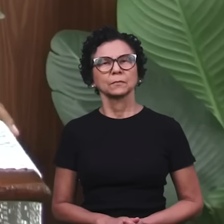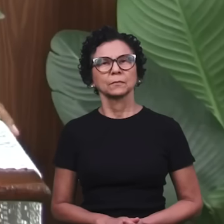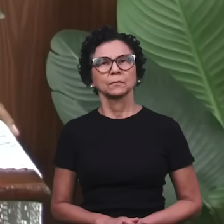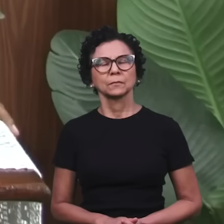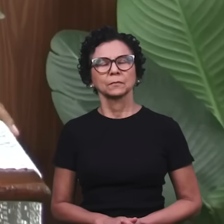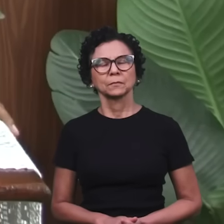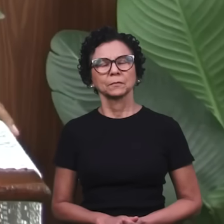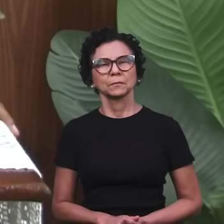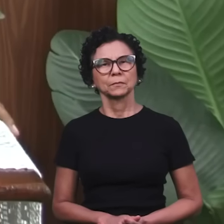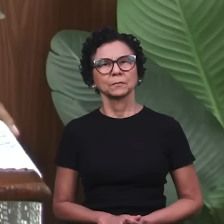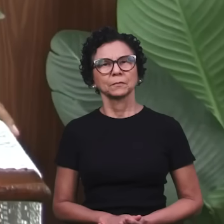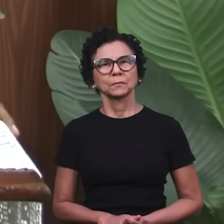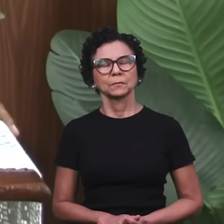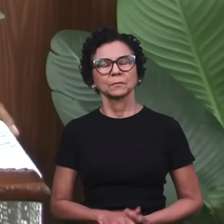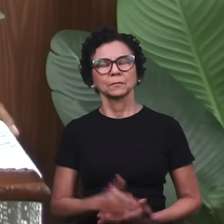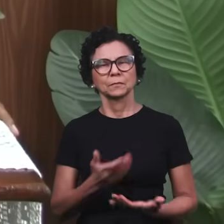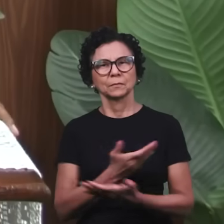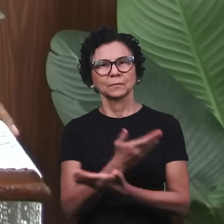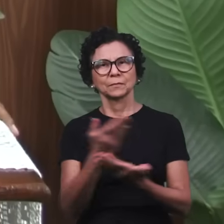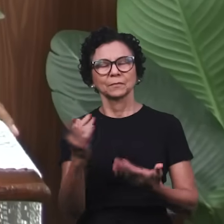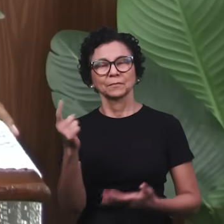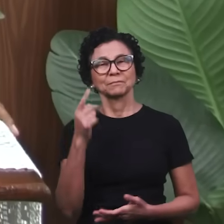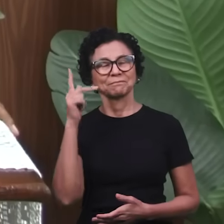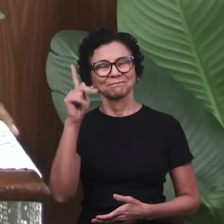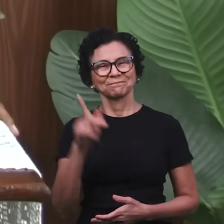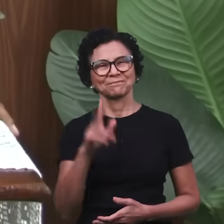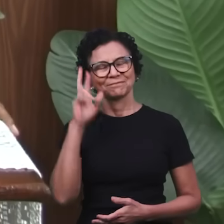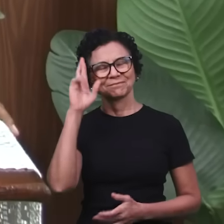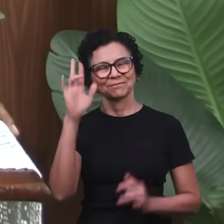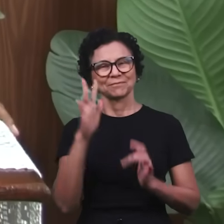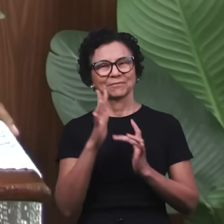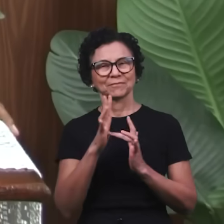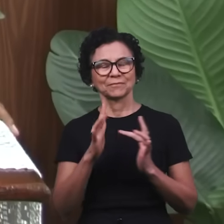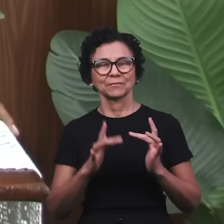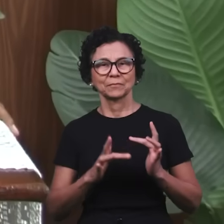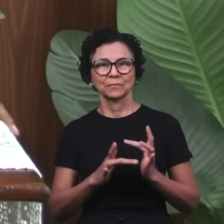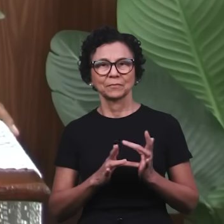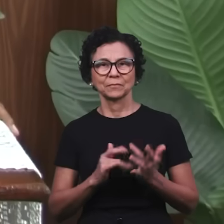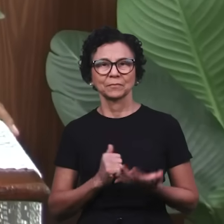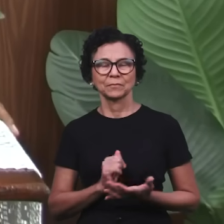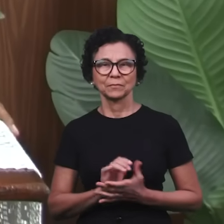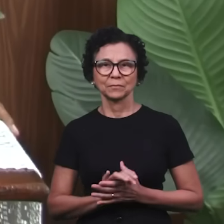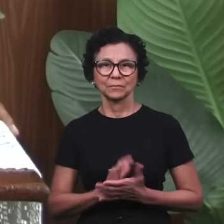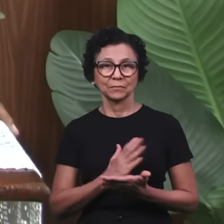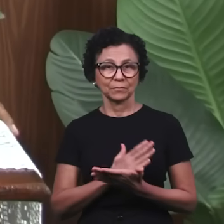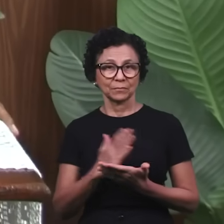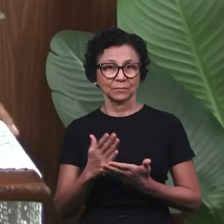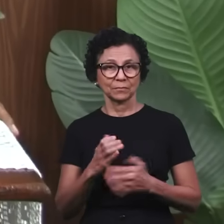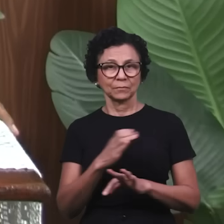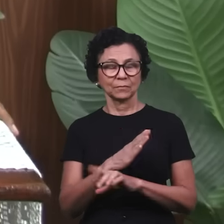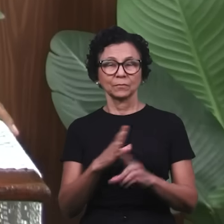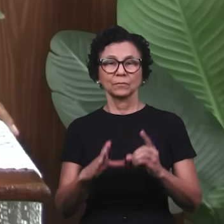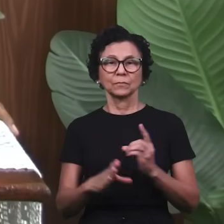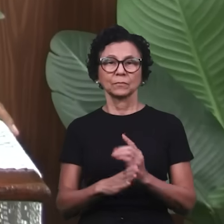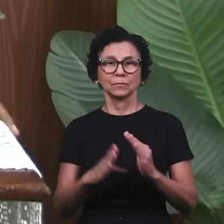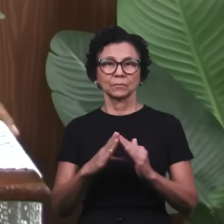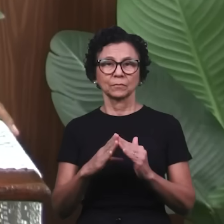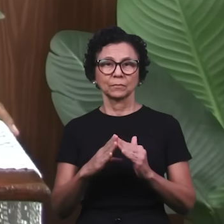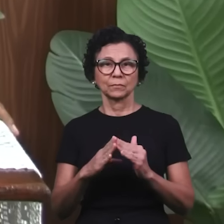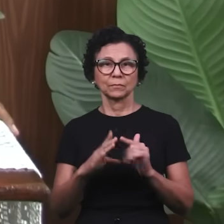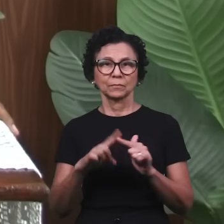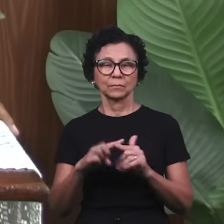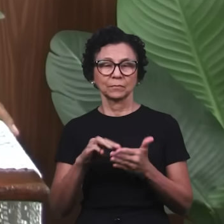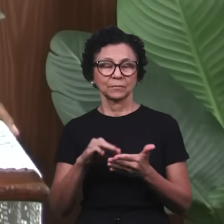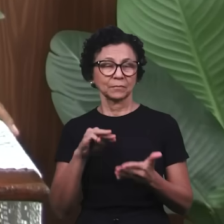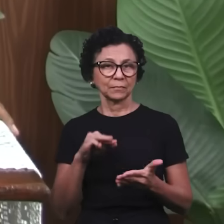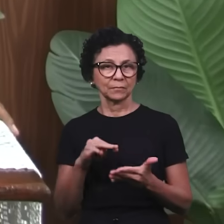Nós saudamos a todos com a paz do Senhor Jesus. Estamos dando início a mais um culto da Igreja Cristã Maranata. E para